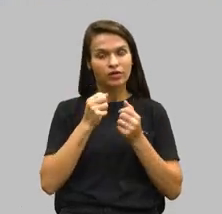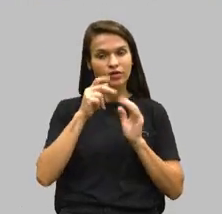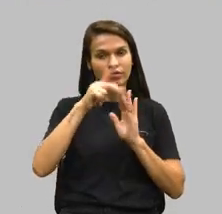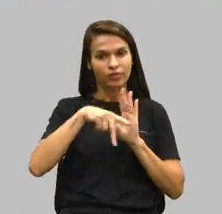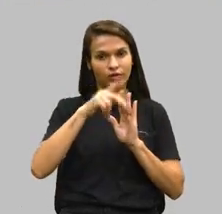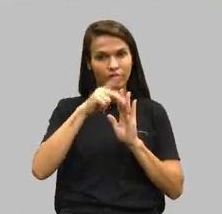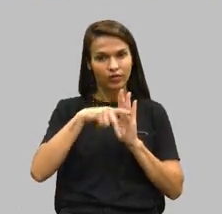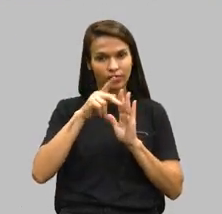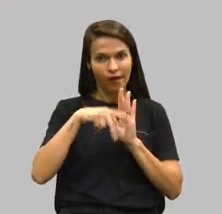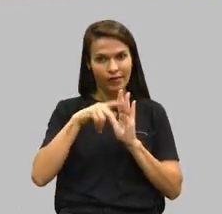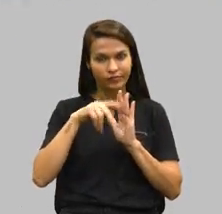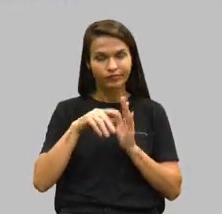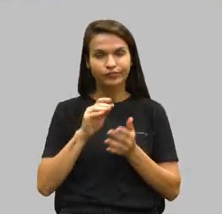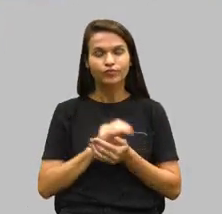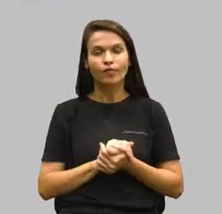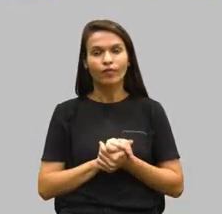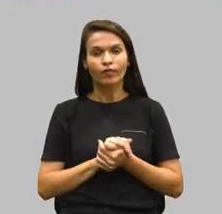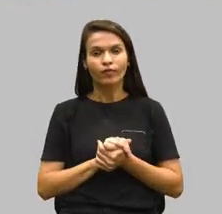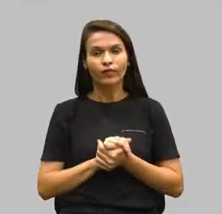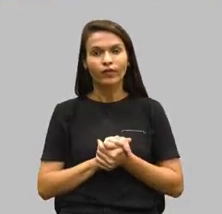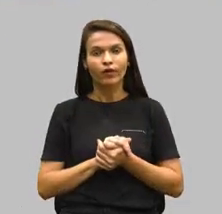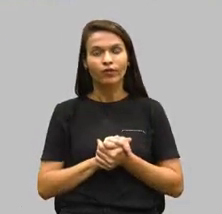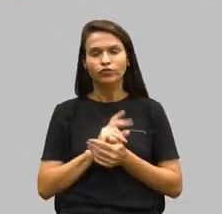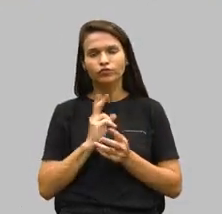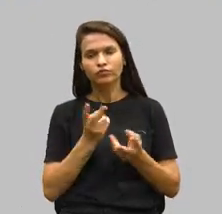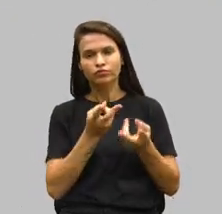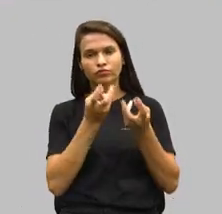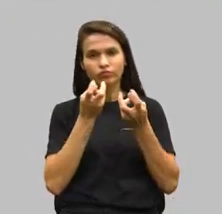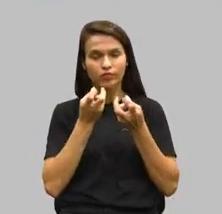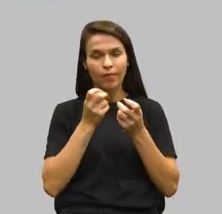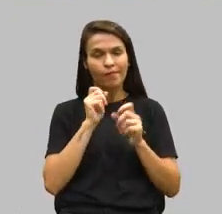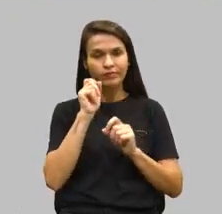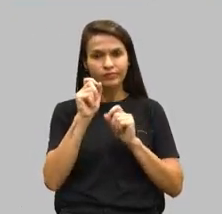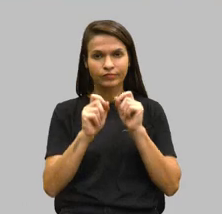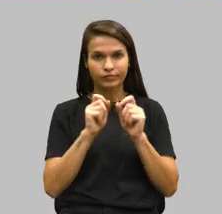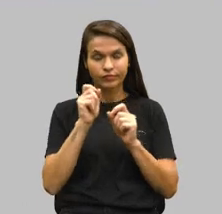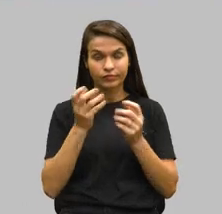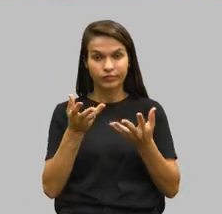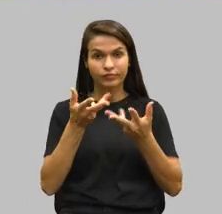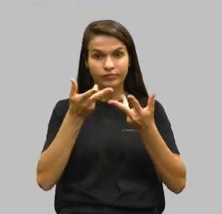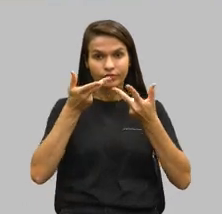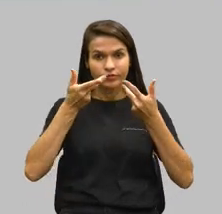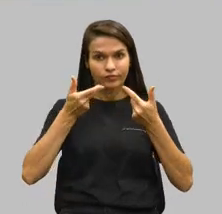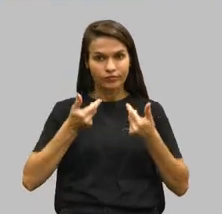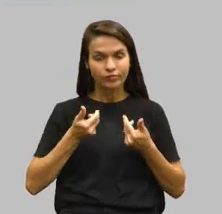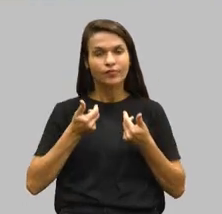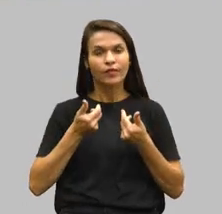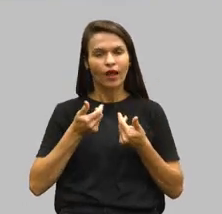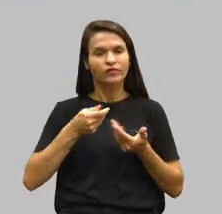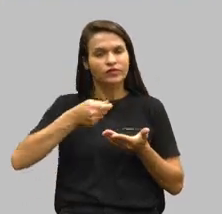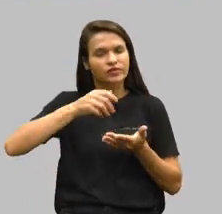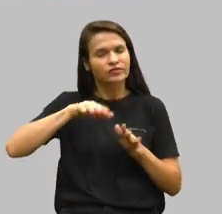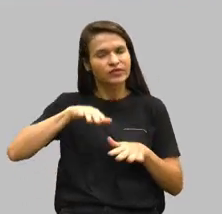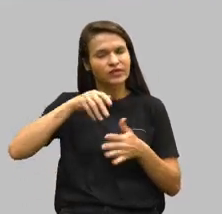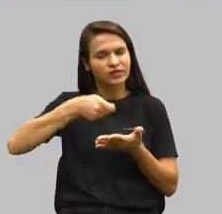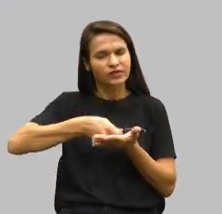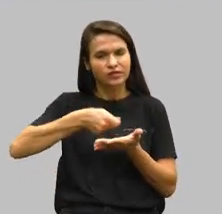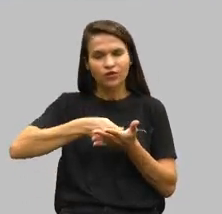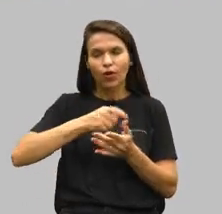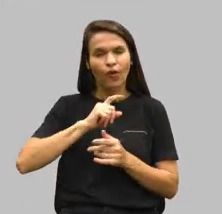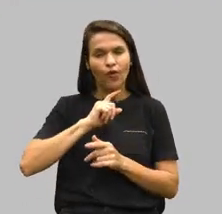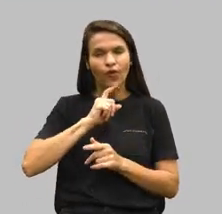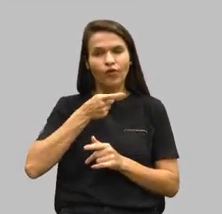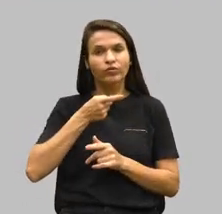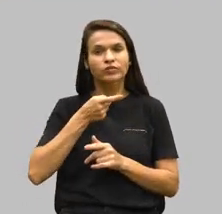ao banco a vez delas mas o que nós percebemos a fundo é que a qualificação muitas vezes exigidas nós não conseguimos esse